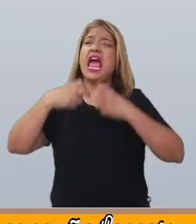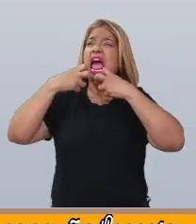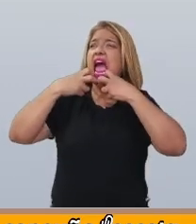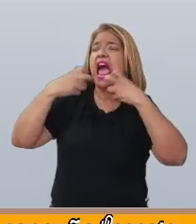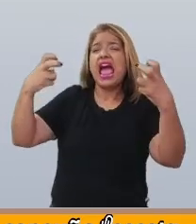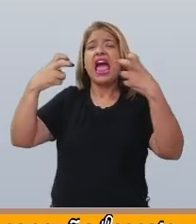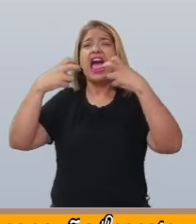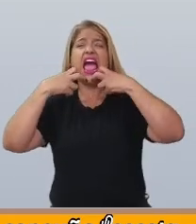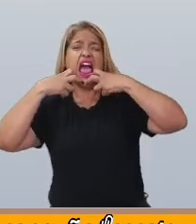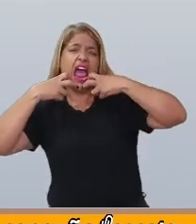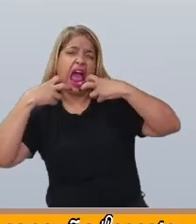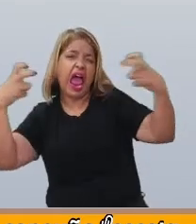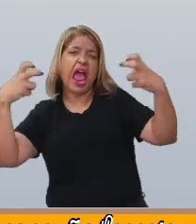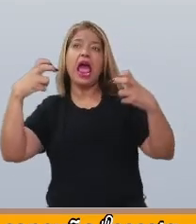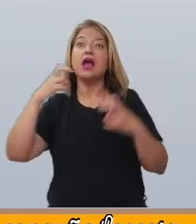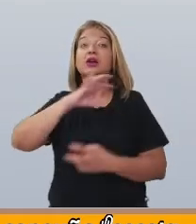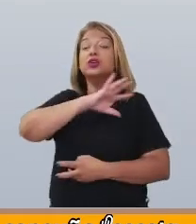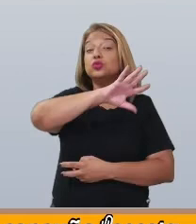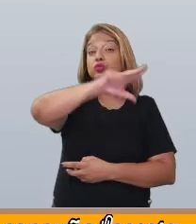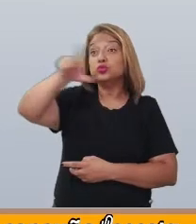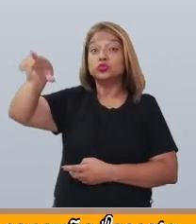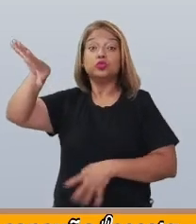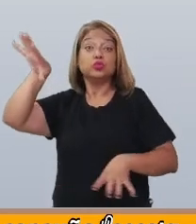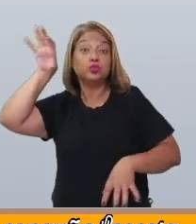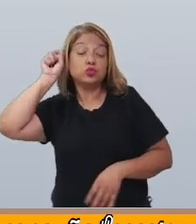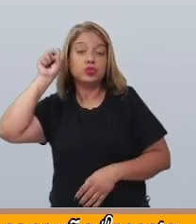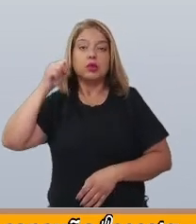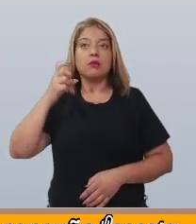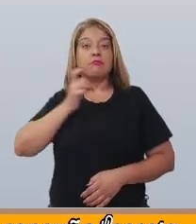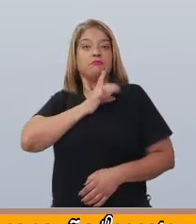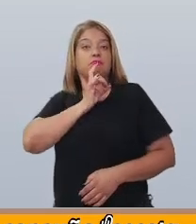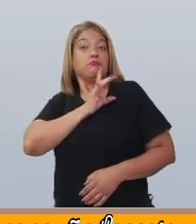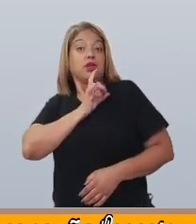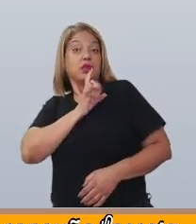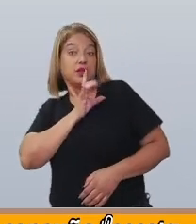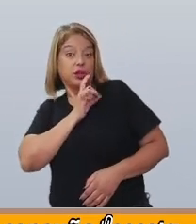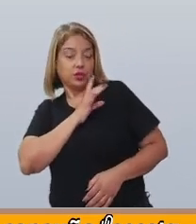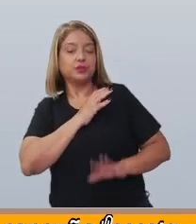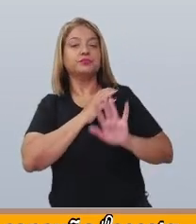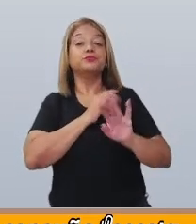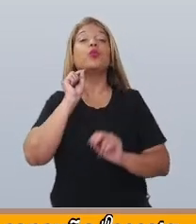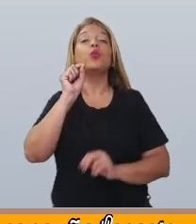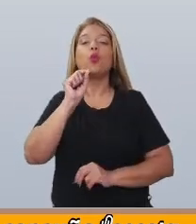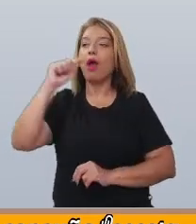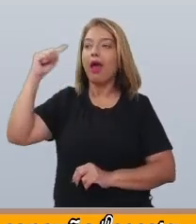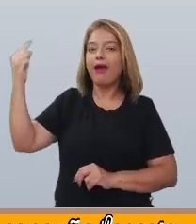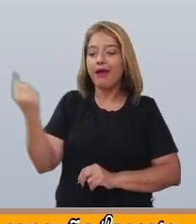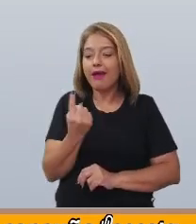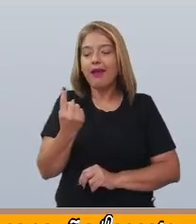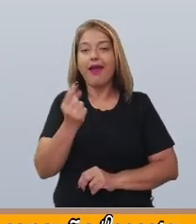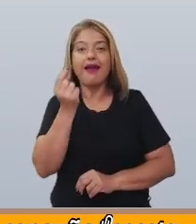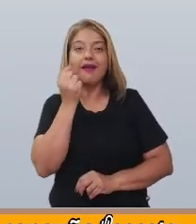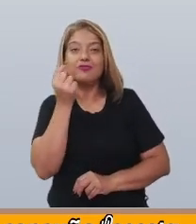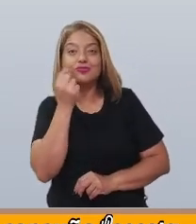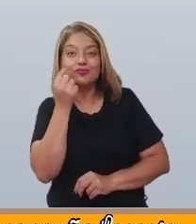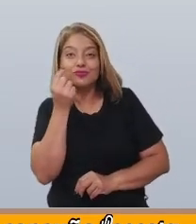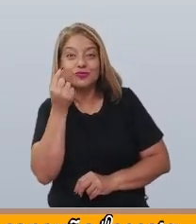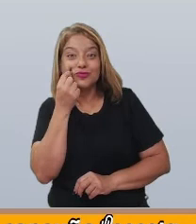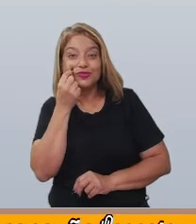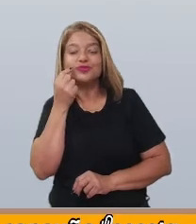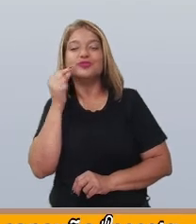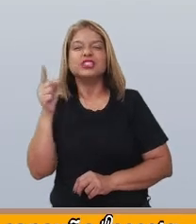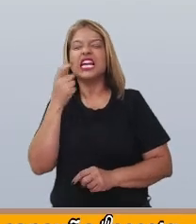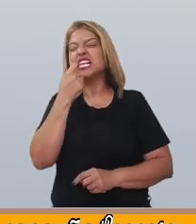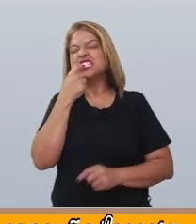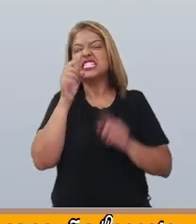tremer com seus urros de raiva. Nisso, apareceu o ratinho. Com